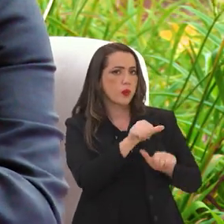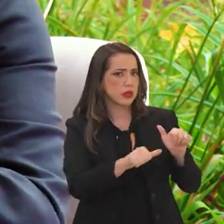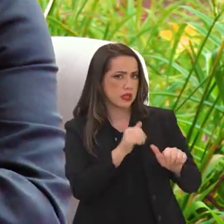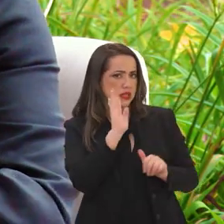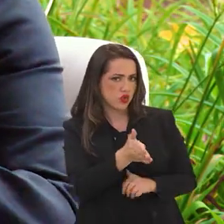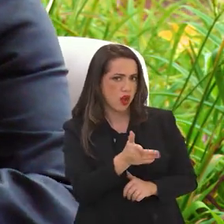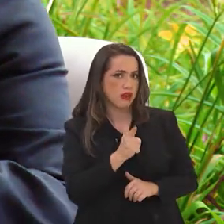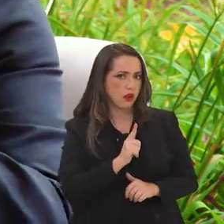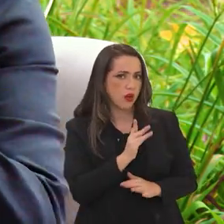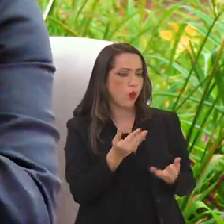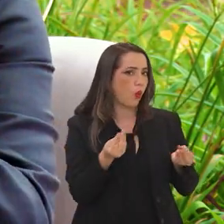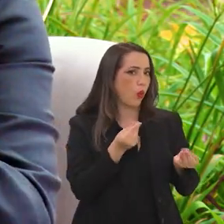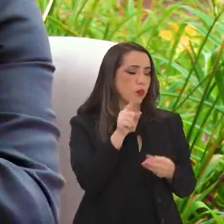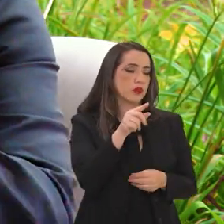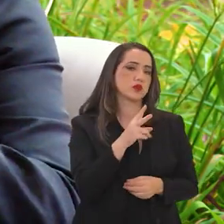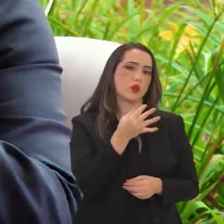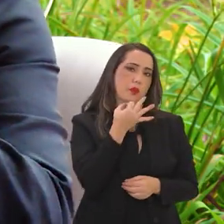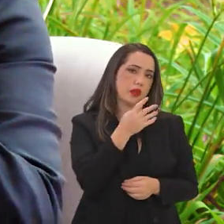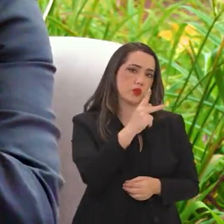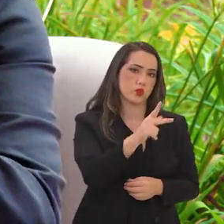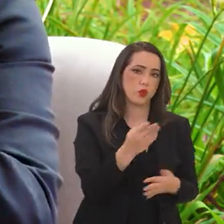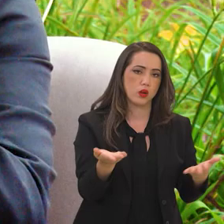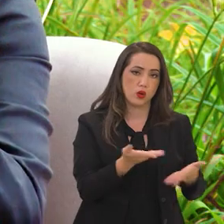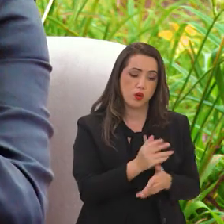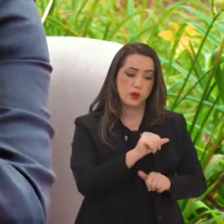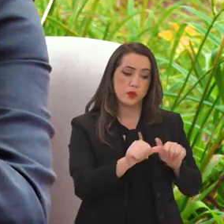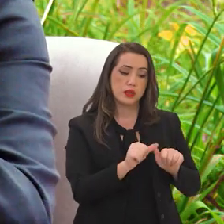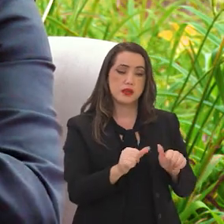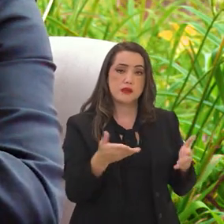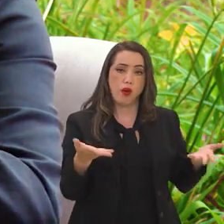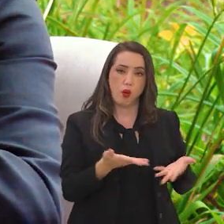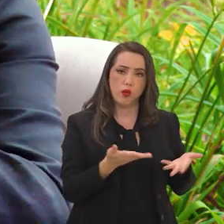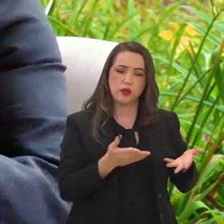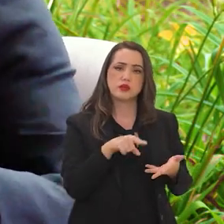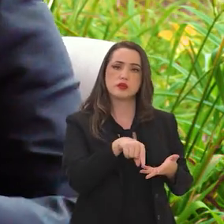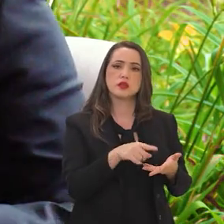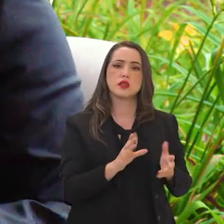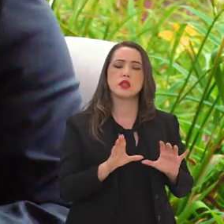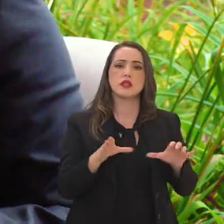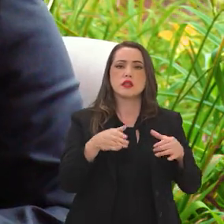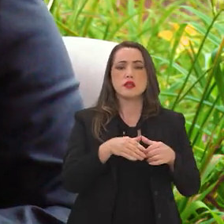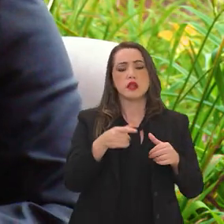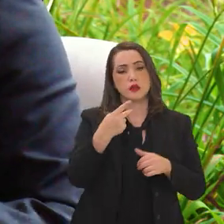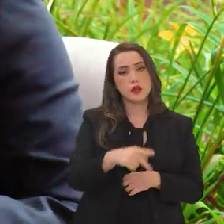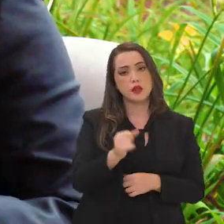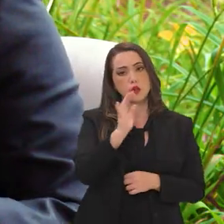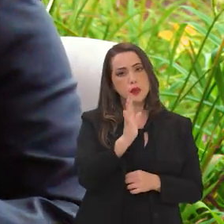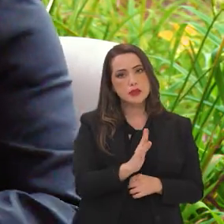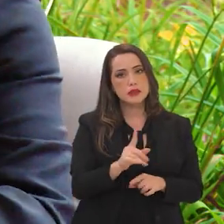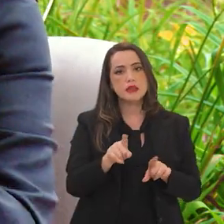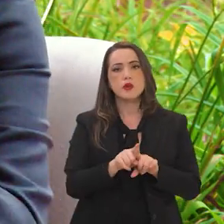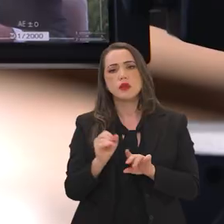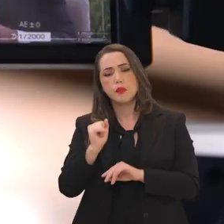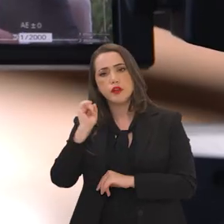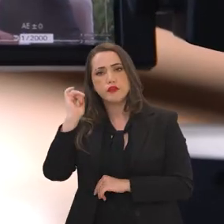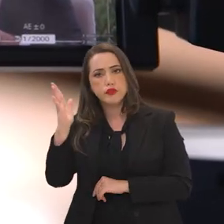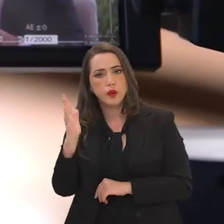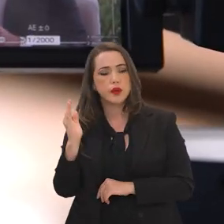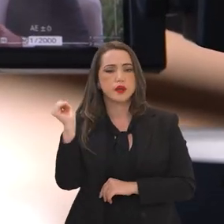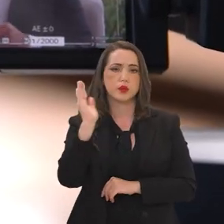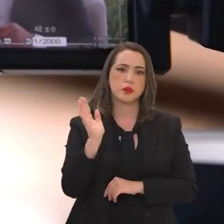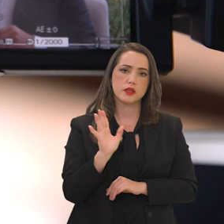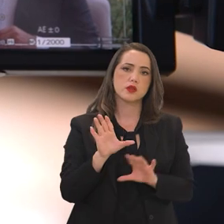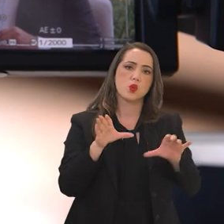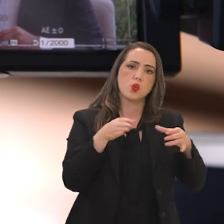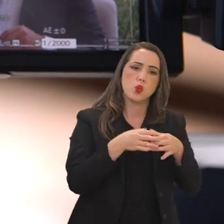mudança em relação a isso como que a senhora vê essa mudança agora na academia aqui no Brasil no exterior já há